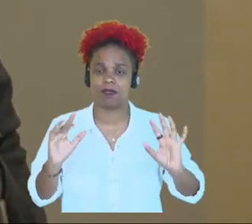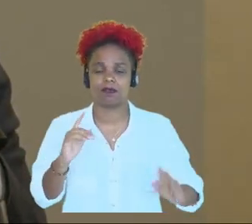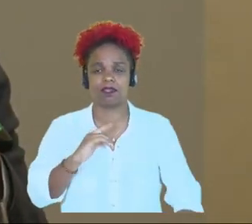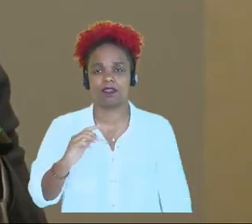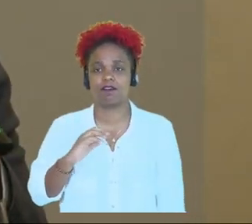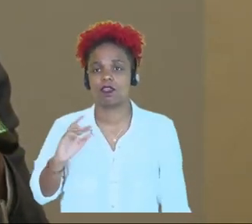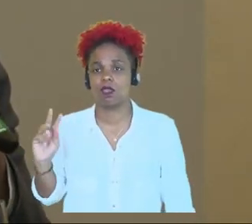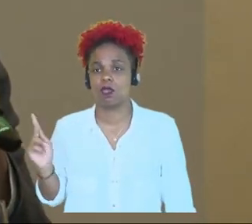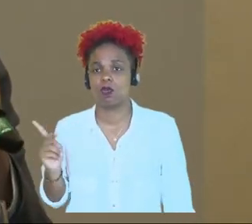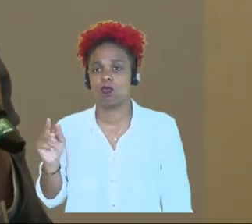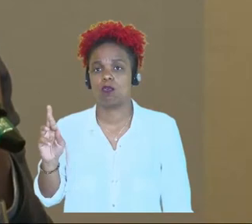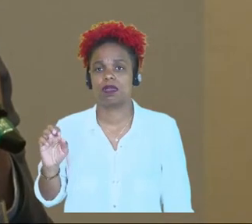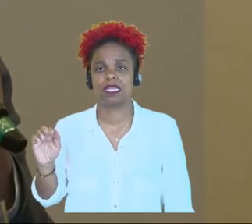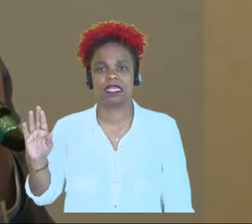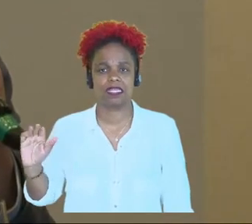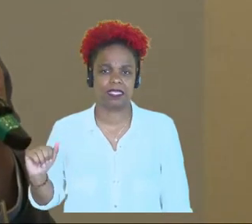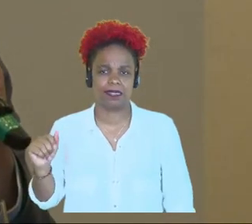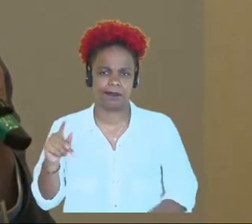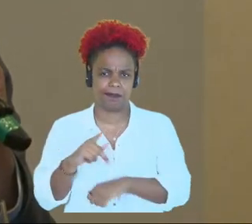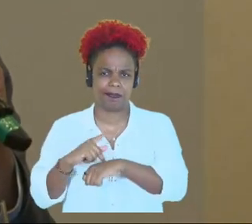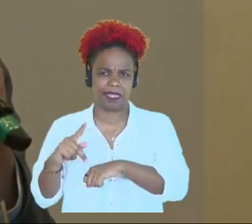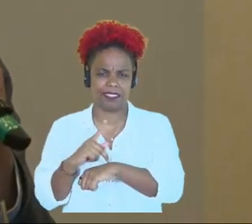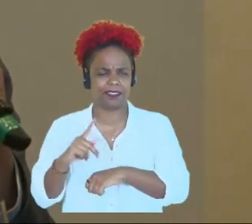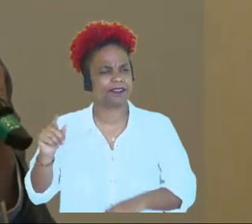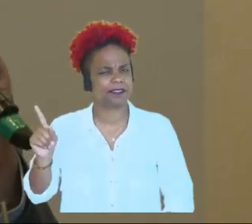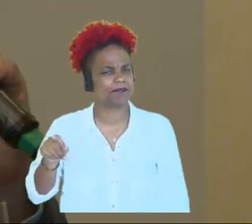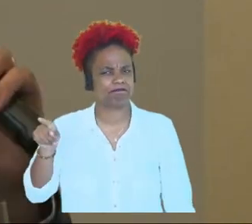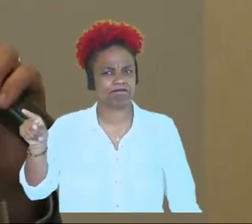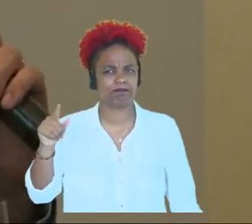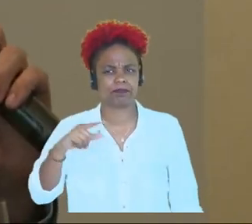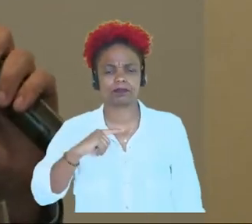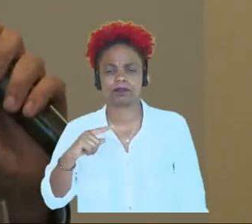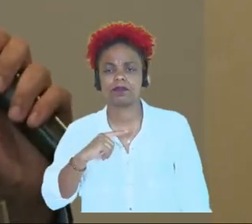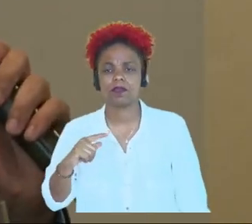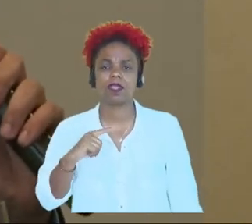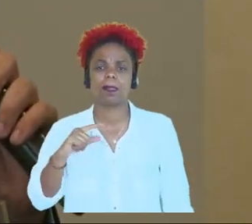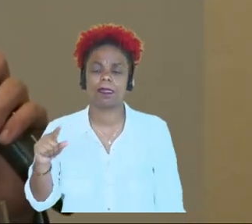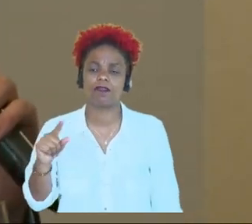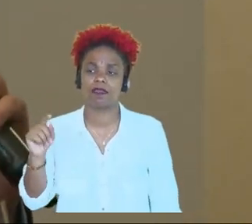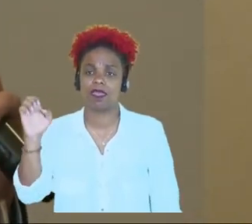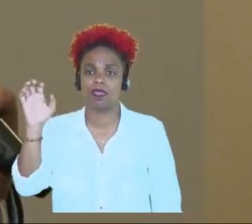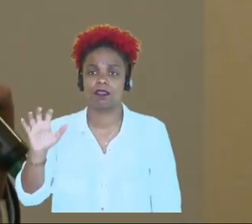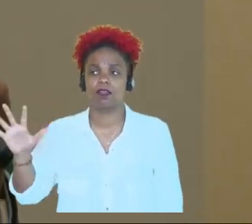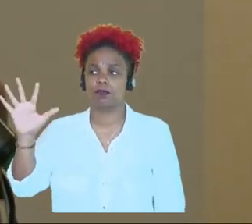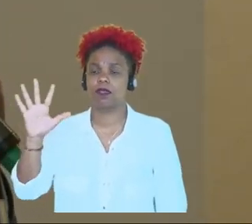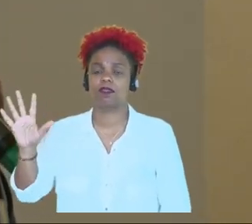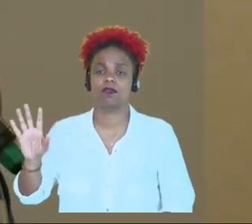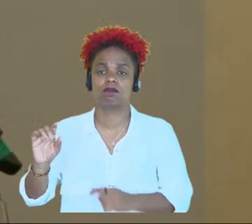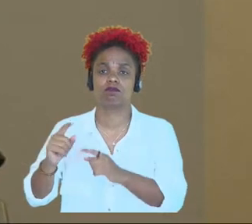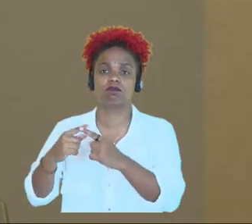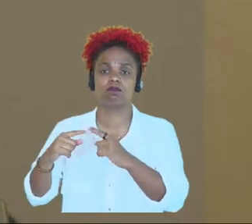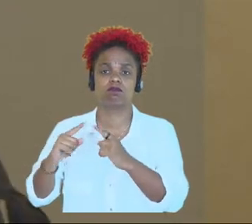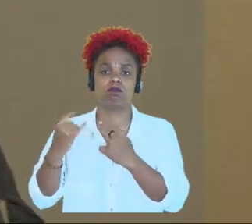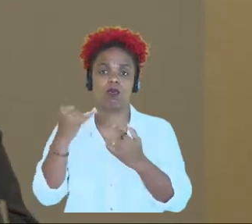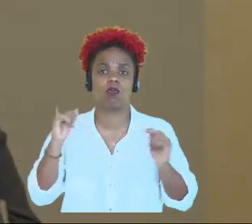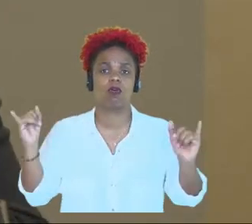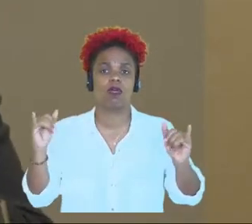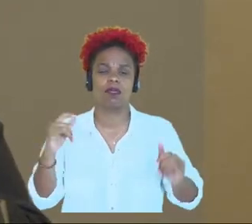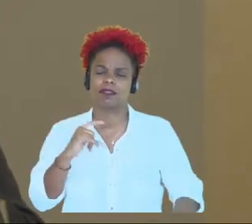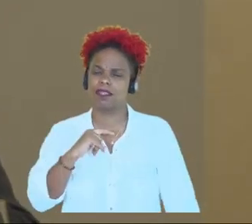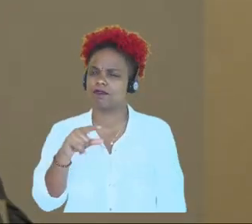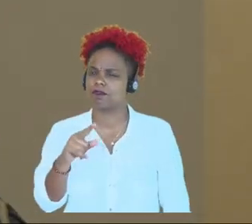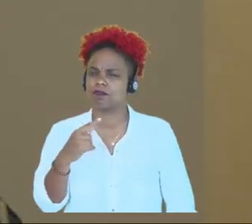Hungria. A Hungria, ela gerou um curto-circuito na União Europeia, porque é um país